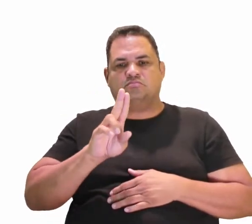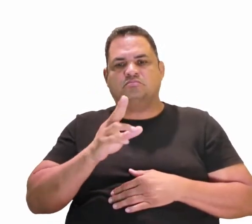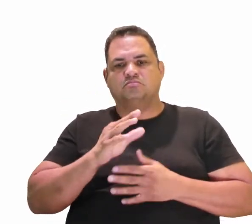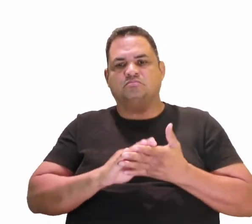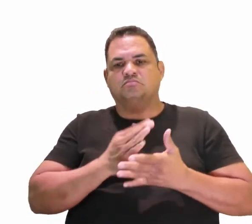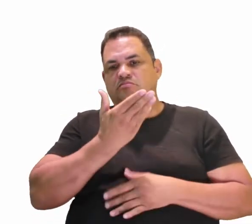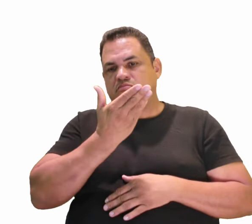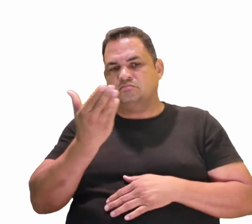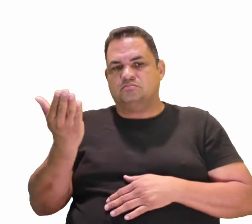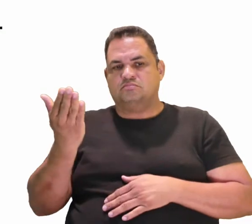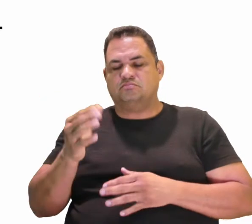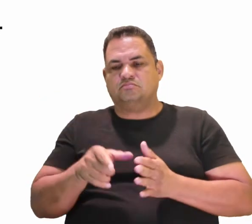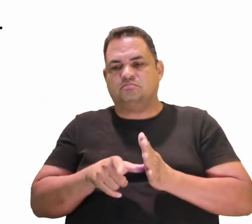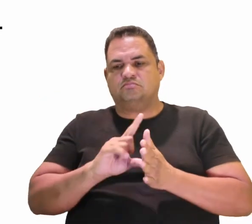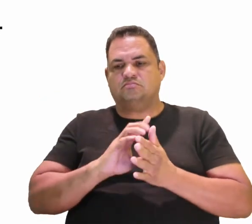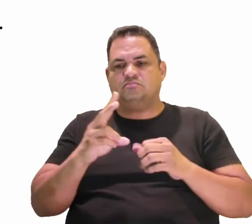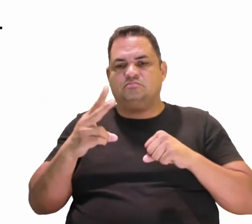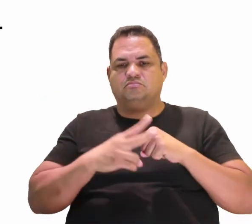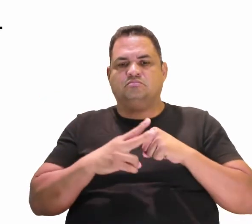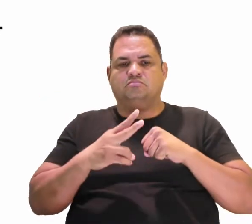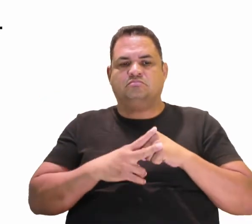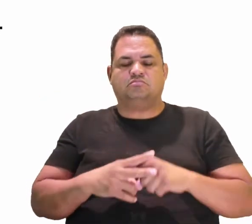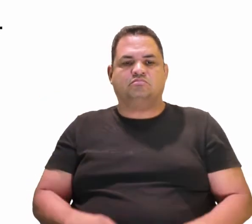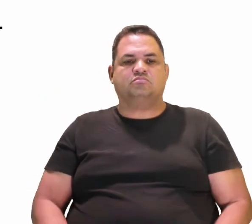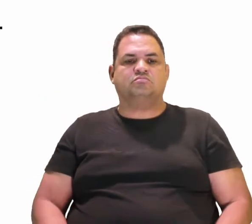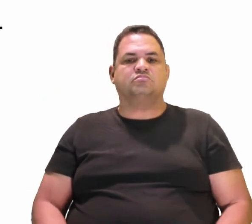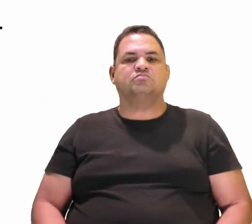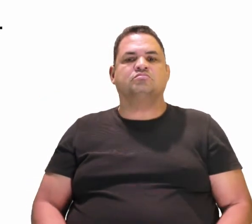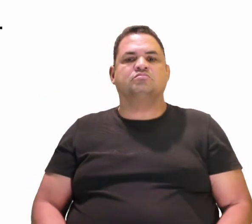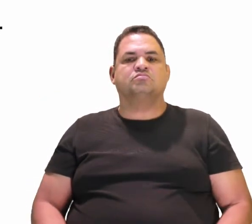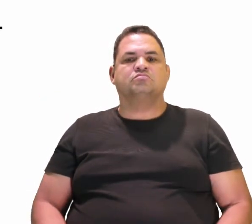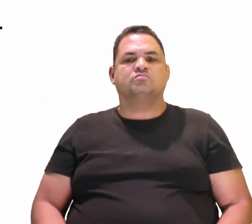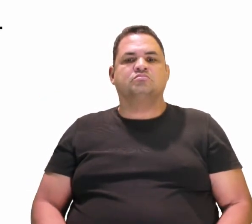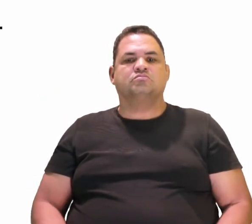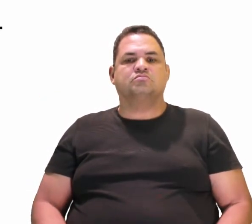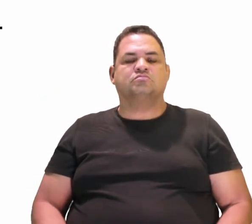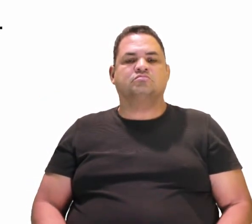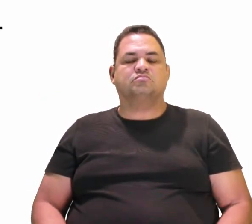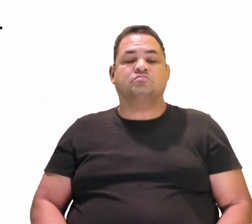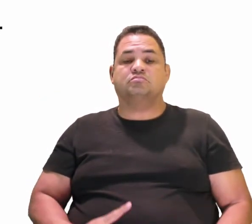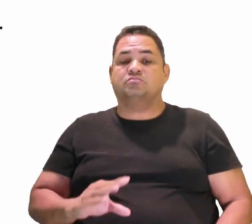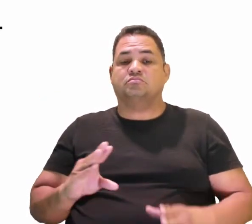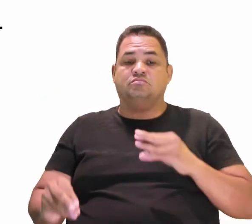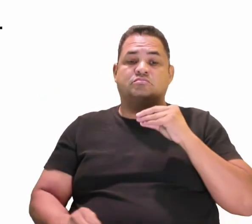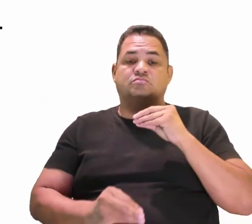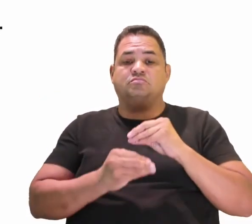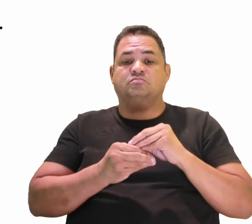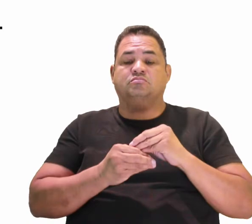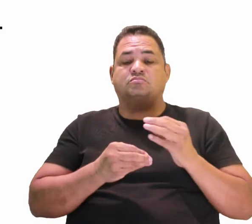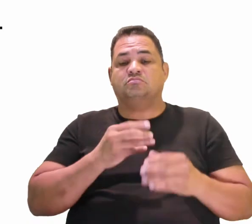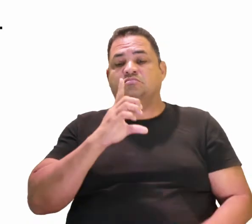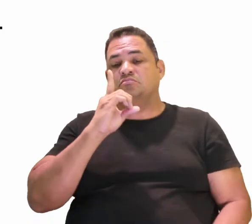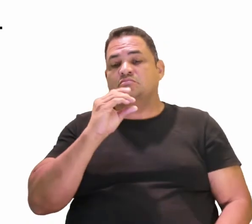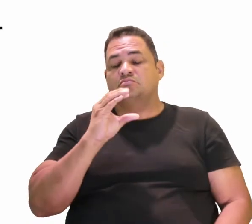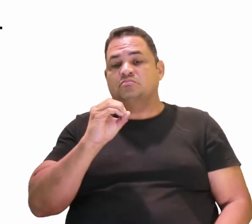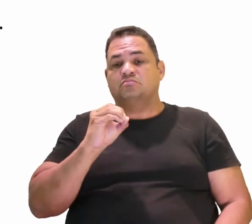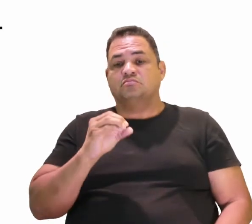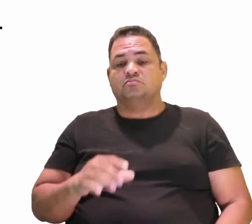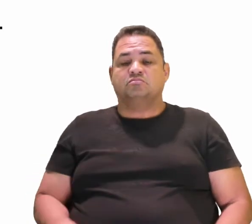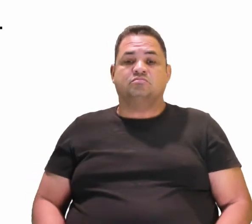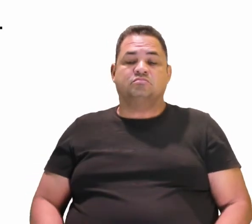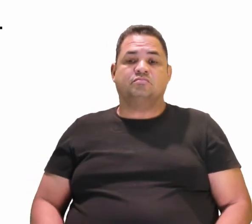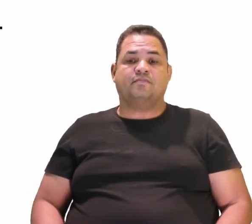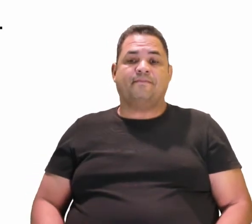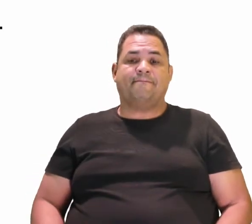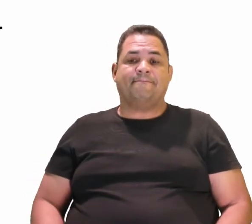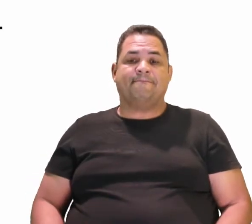verbo. Obviamente, a gente só vai acrescentar o don't. Eu não vou acrescentar o do, por quê? Porque o do, ele, como eu falei para vocês, coloquei